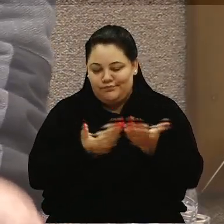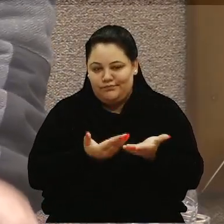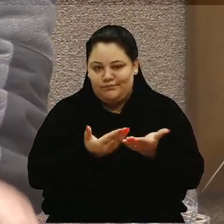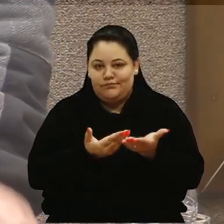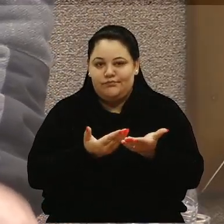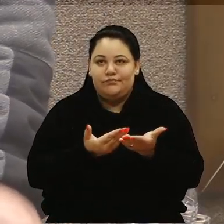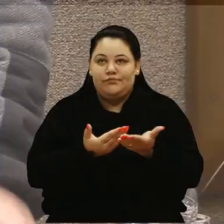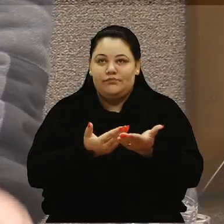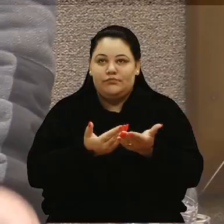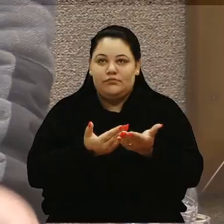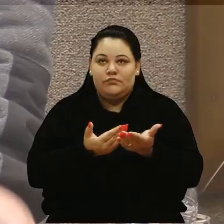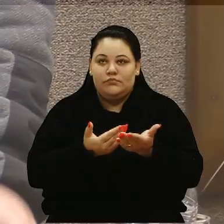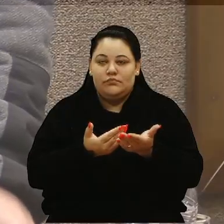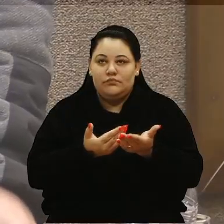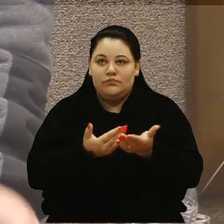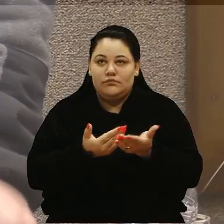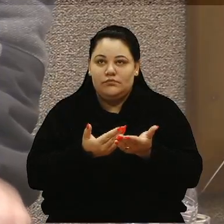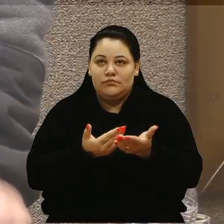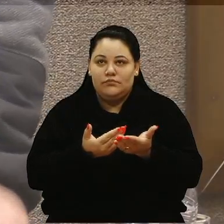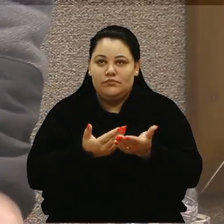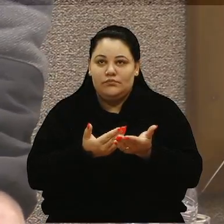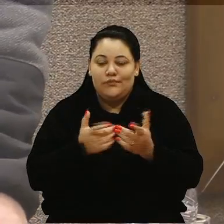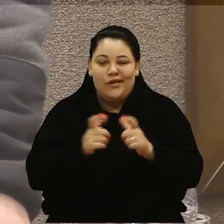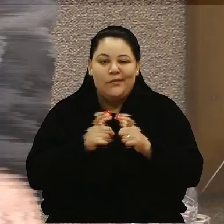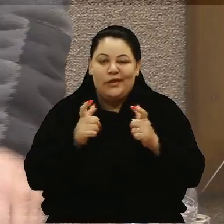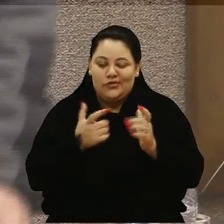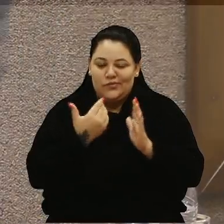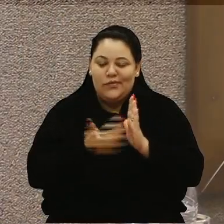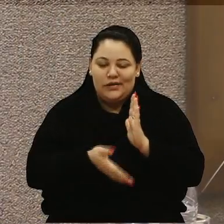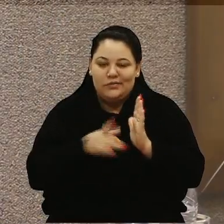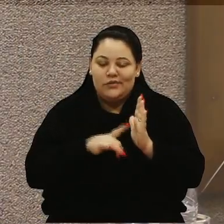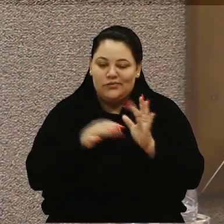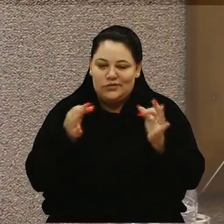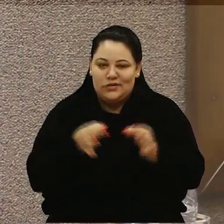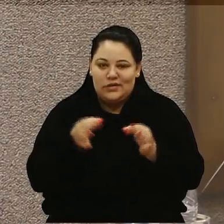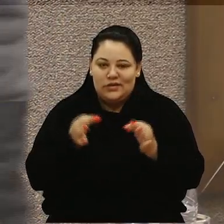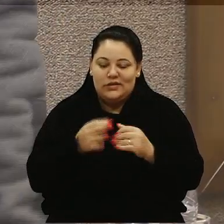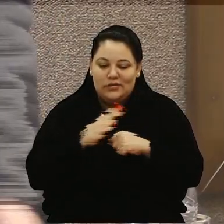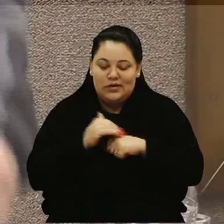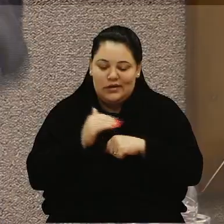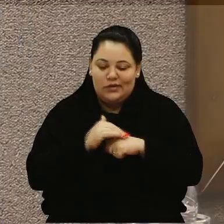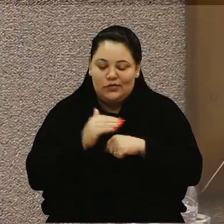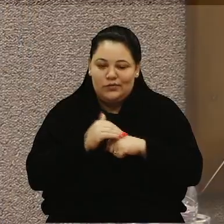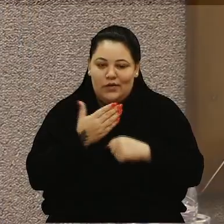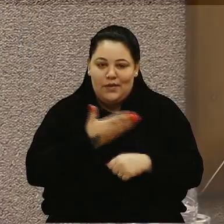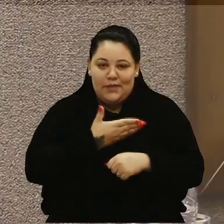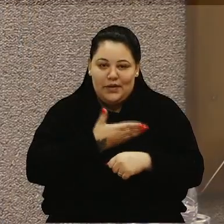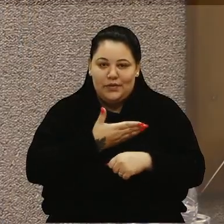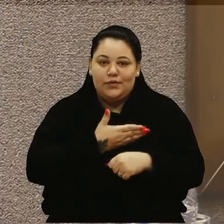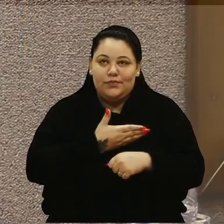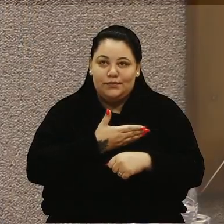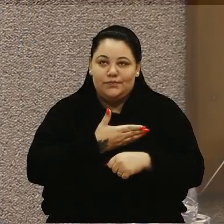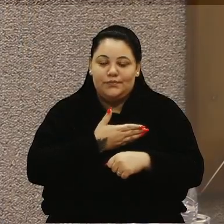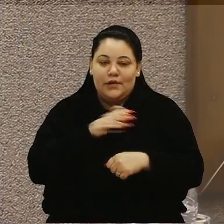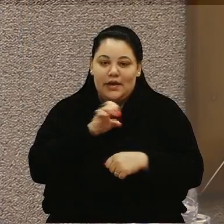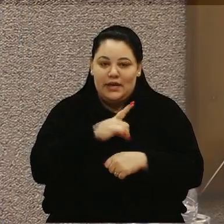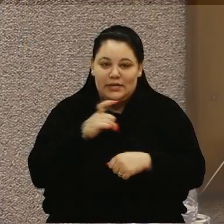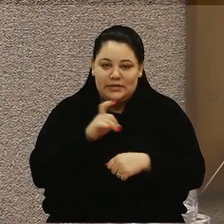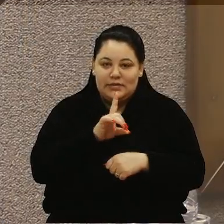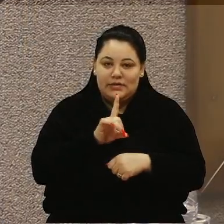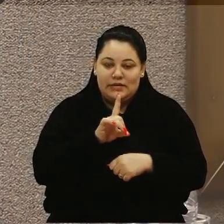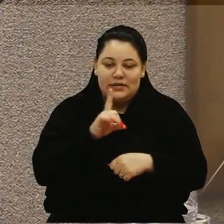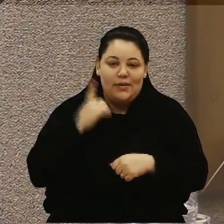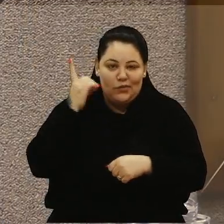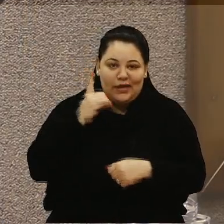sua manifestação de uma grande perda, sem dúvida nenhuma, para o nosso querido companheiro ex-deputado Raul Carrion, uma